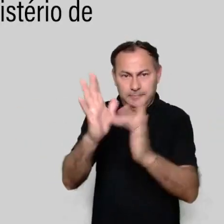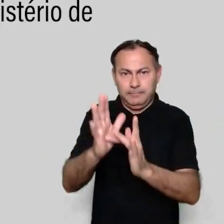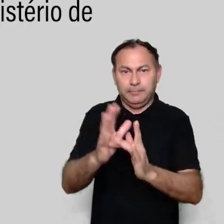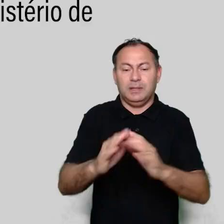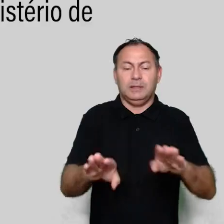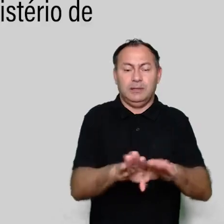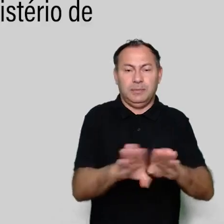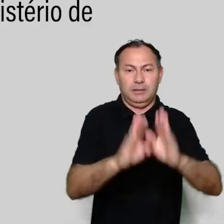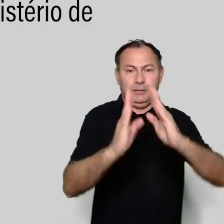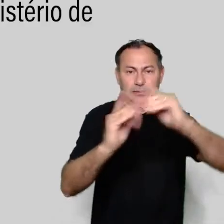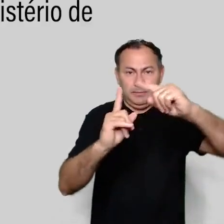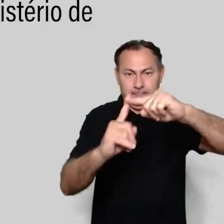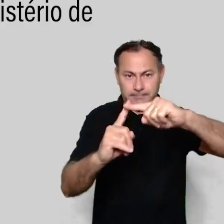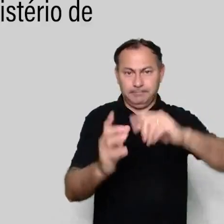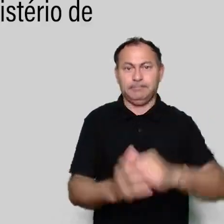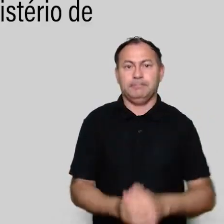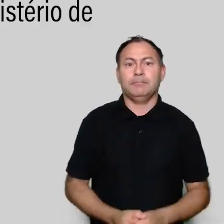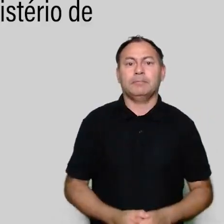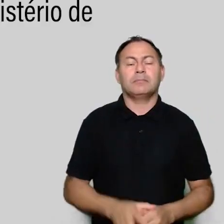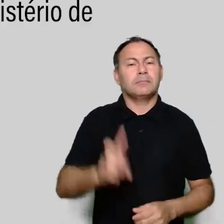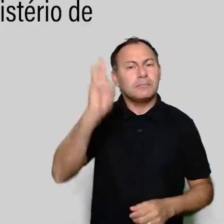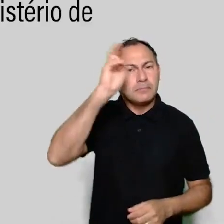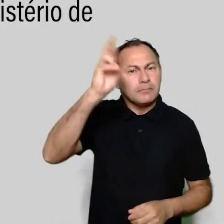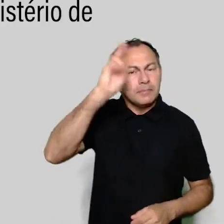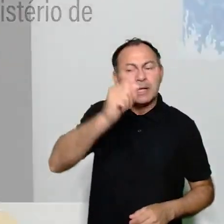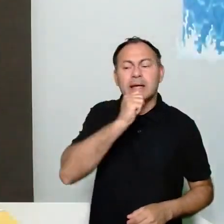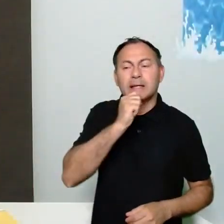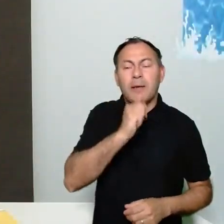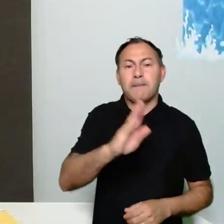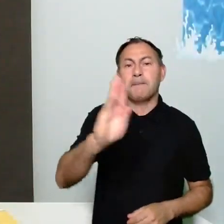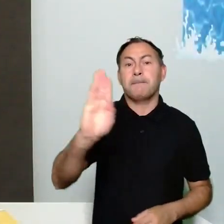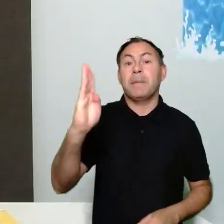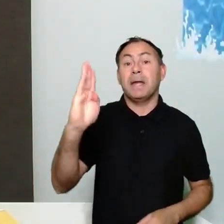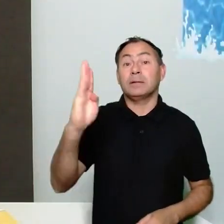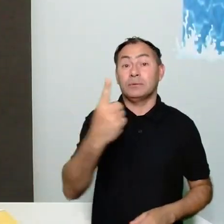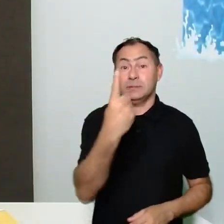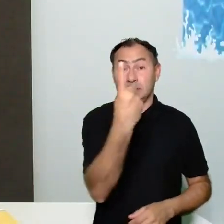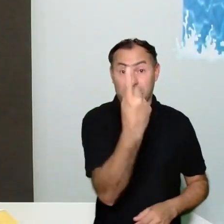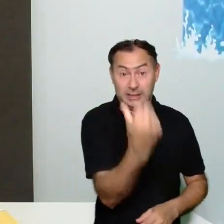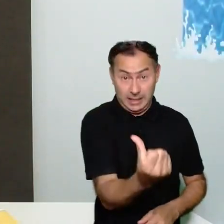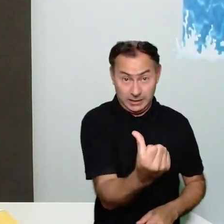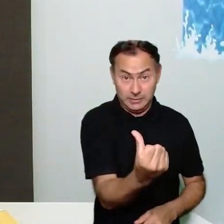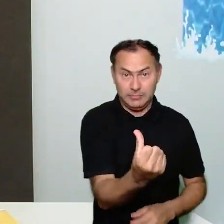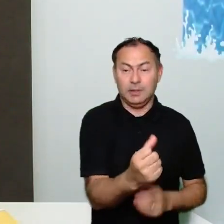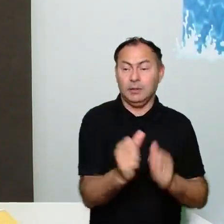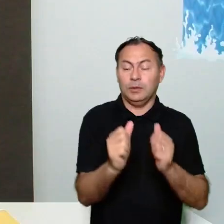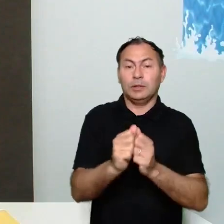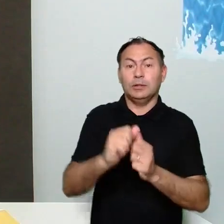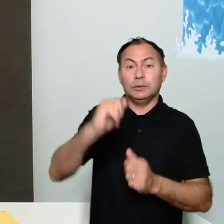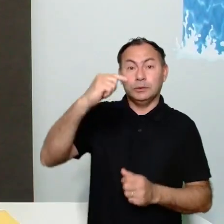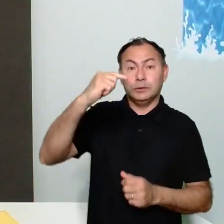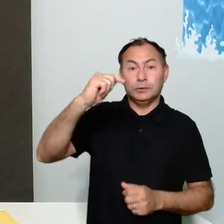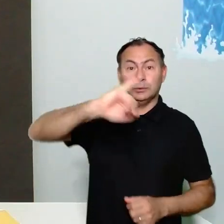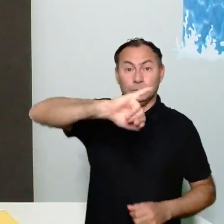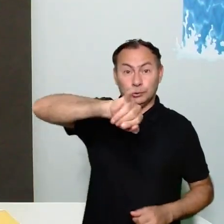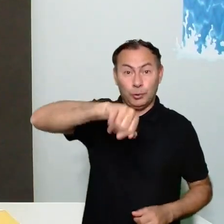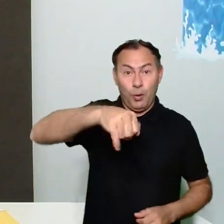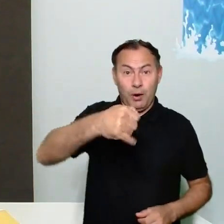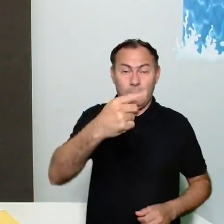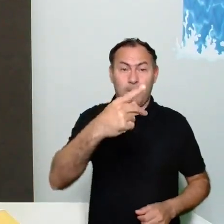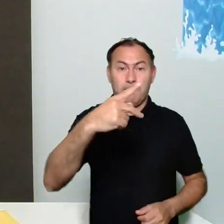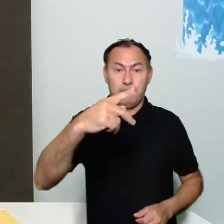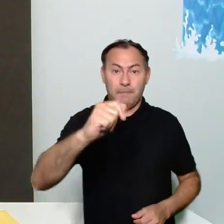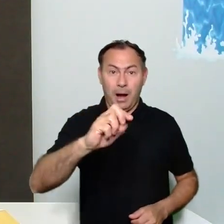Cristo e da igreja. Recordou ainda Bento XVI que João Paulo II,